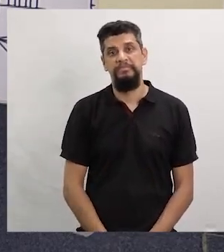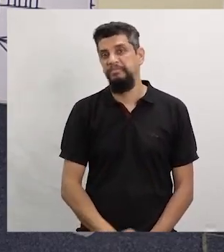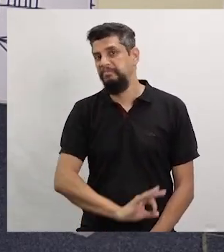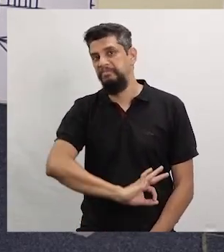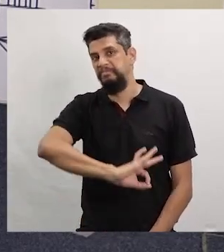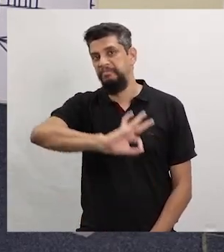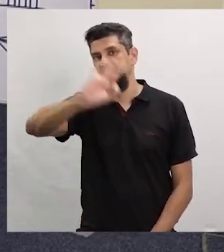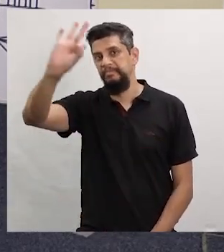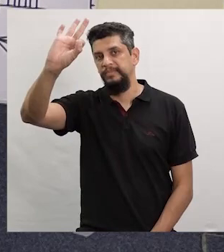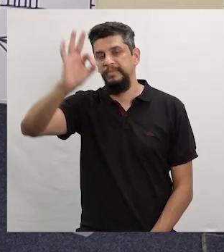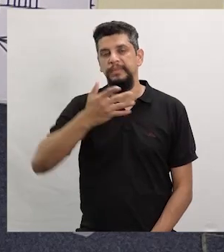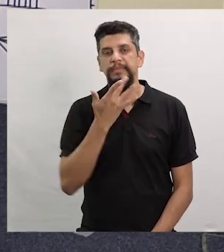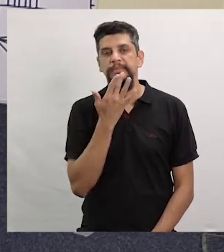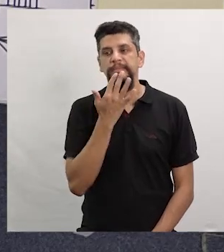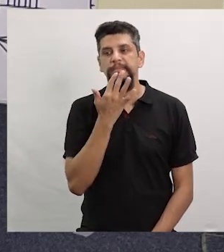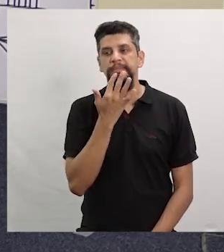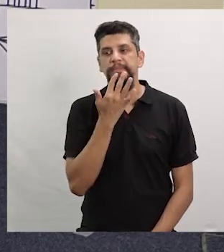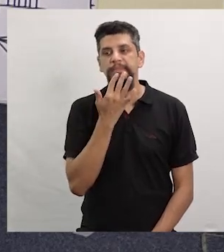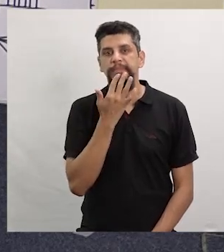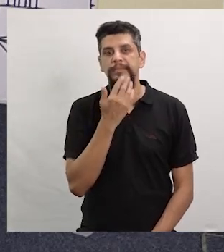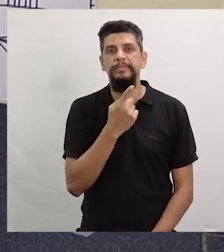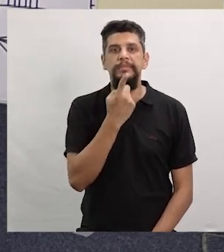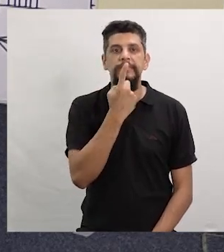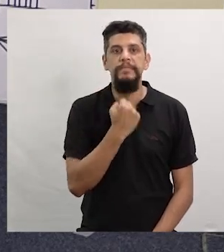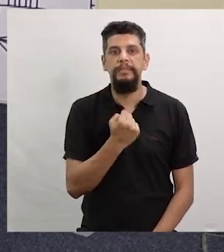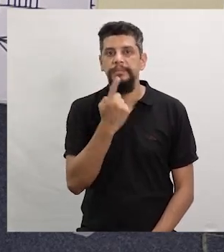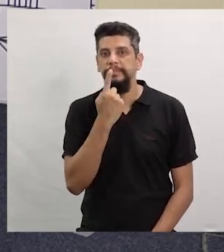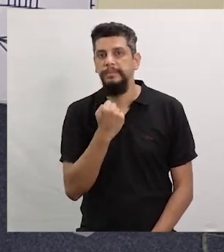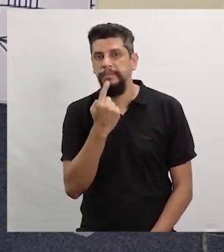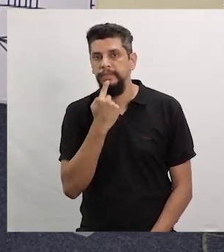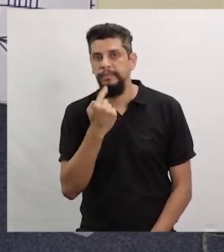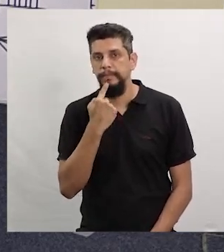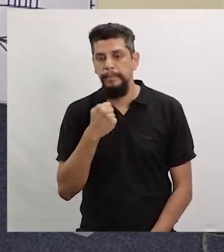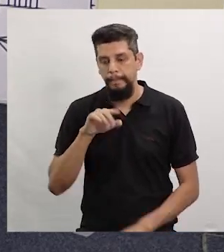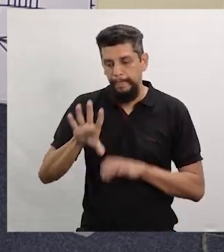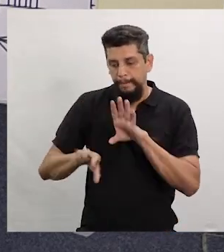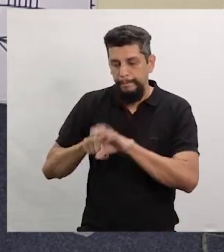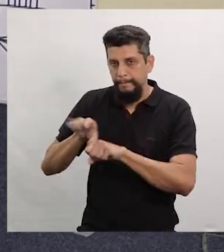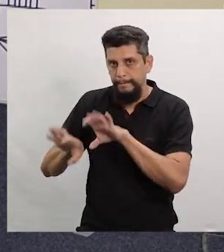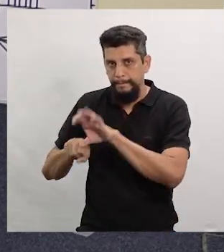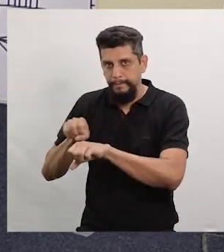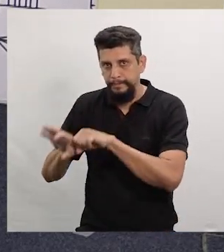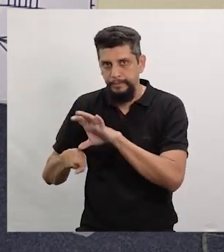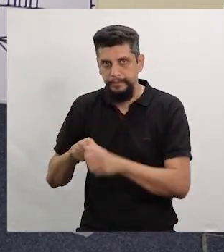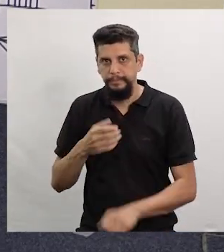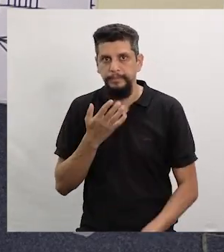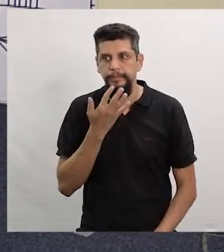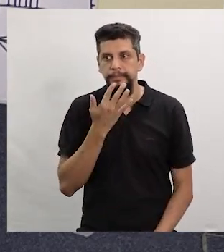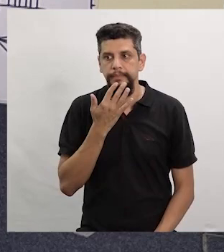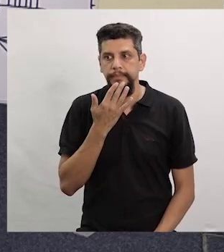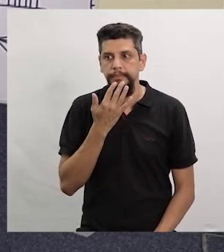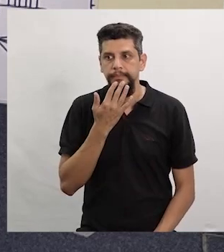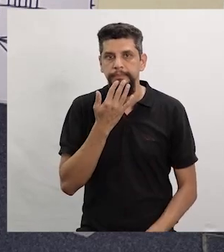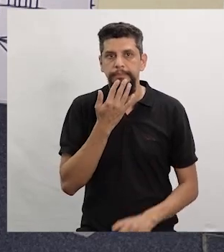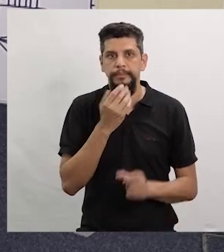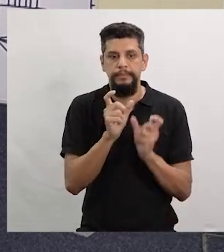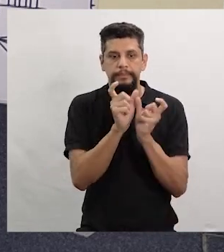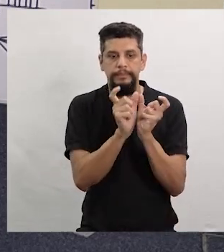lá muito bem olha a cor que saiu vermelha então eu vou pegar uma sílaba